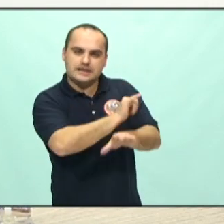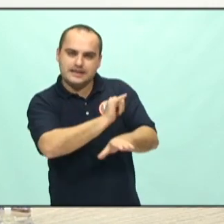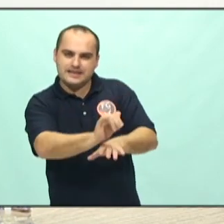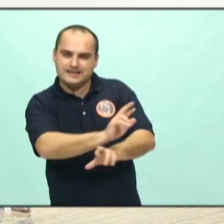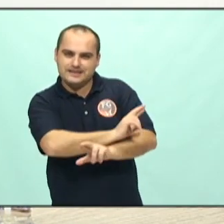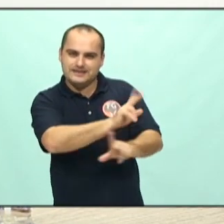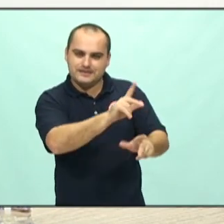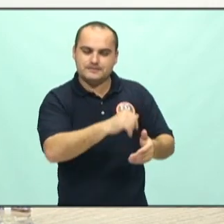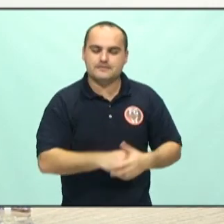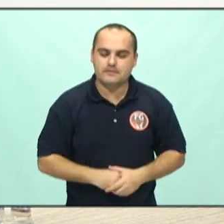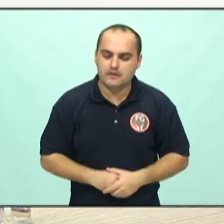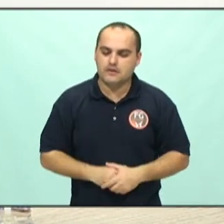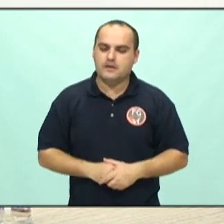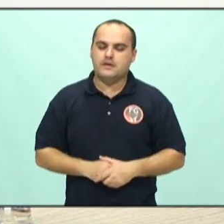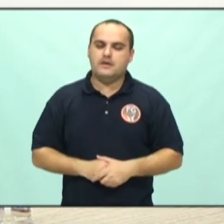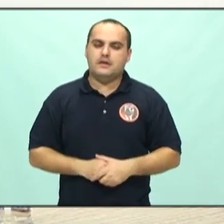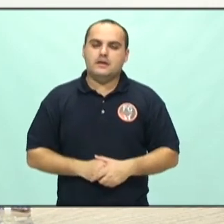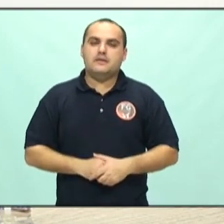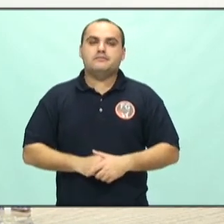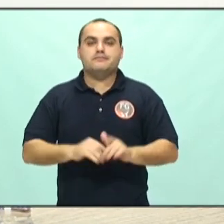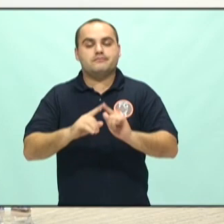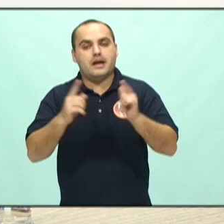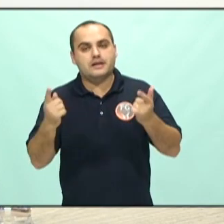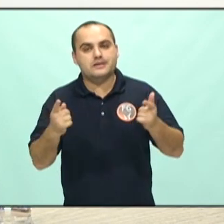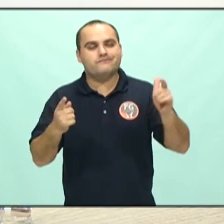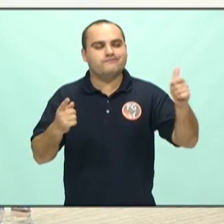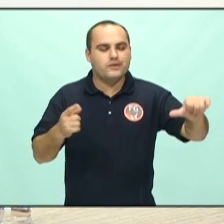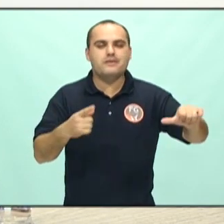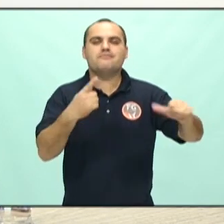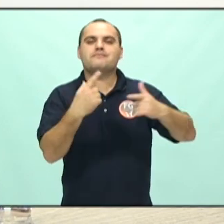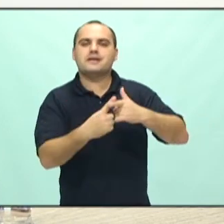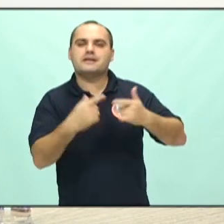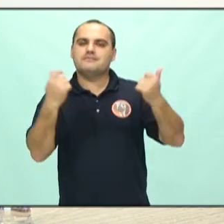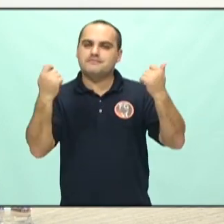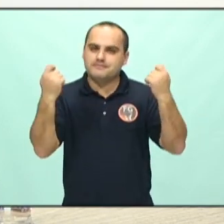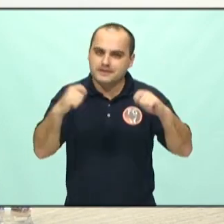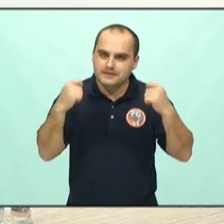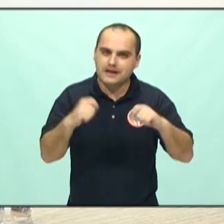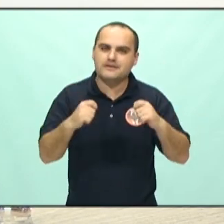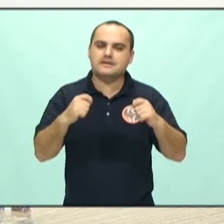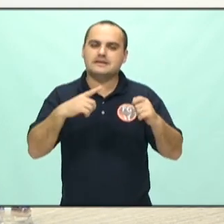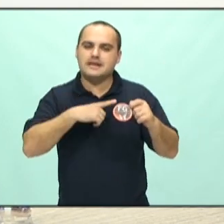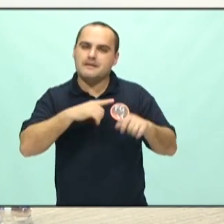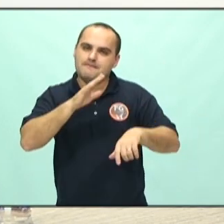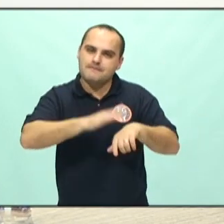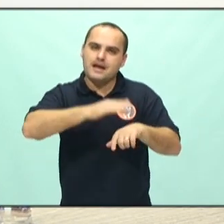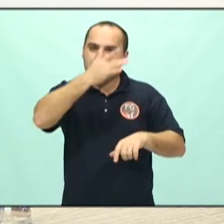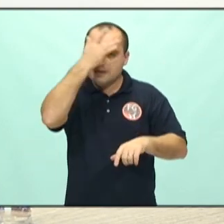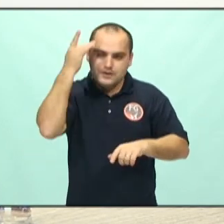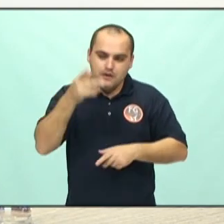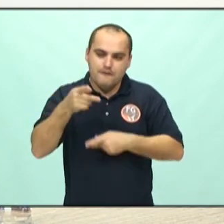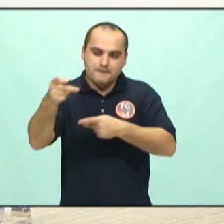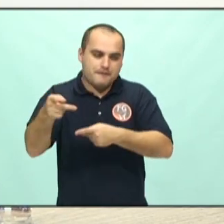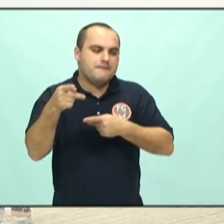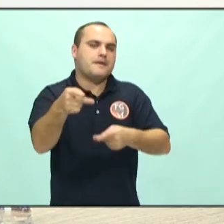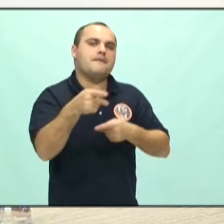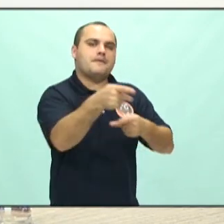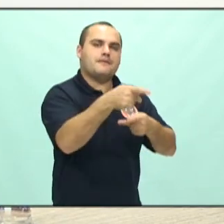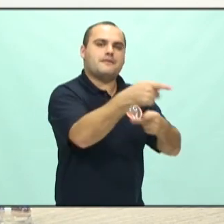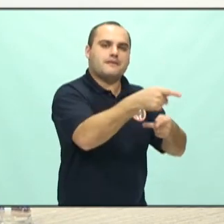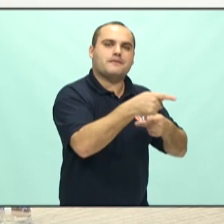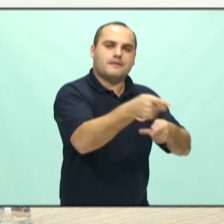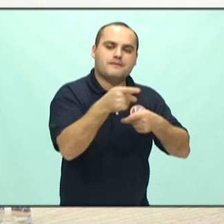que daí teríamos que estar ampliando nossa quantidade de soldados, né, para que eles pudessem estar fazendo